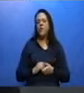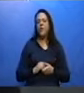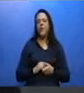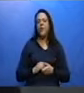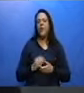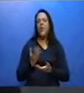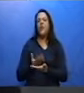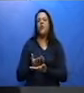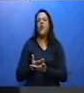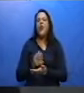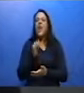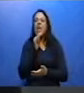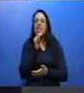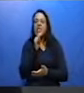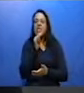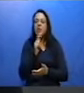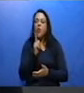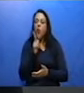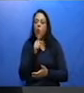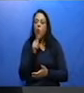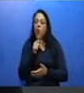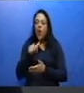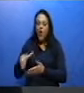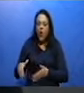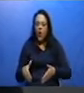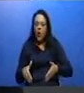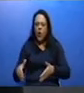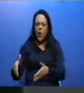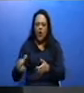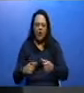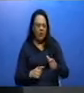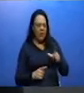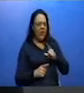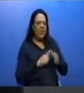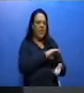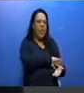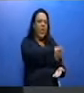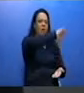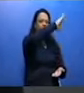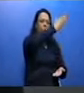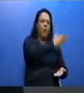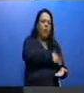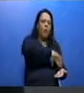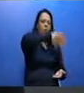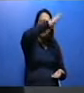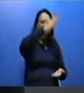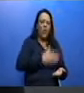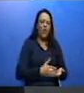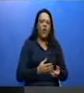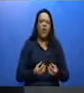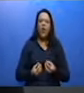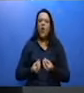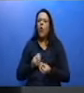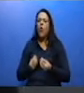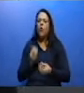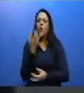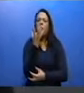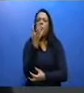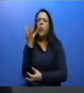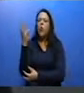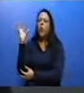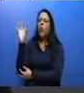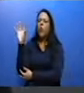vamos estudar como são os rios, se há montanhas ou serras, como que é o clima.